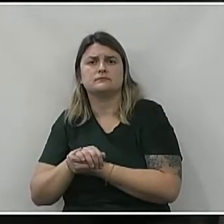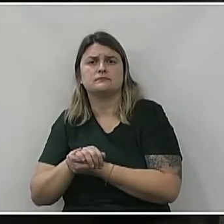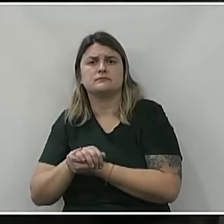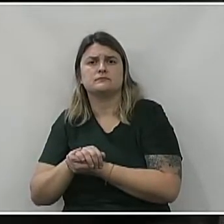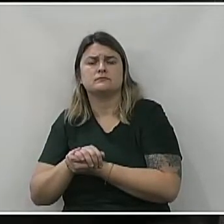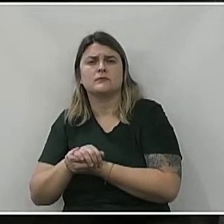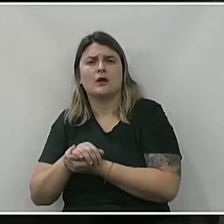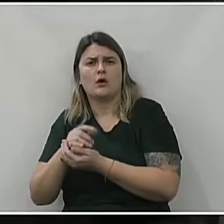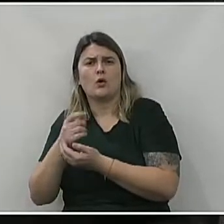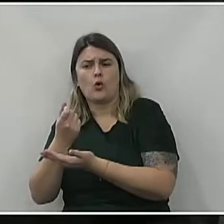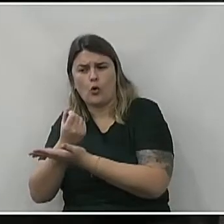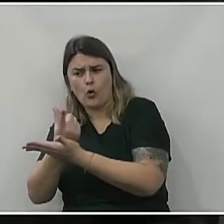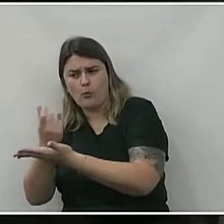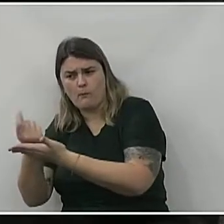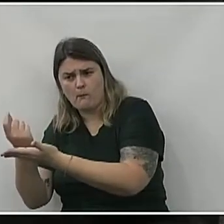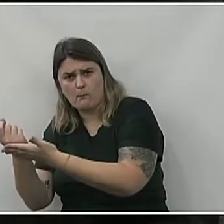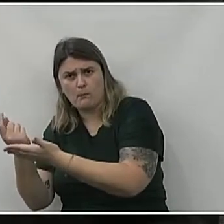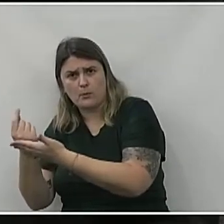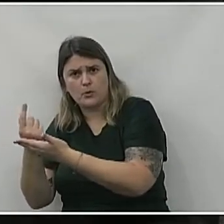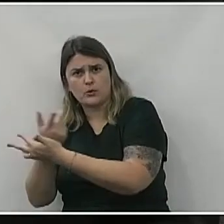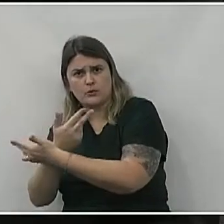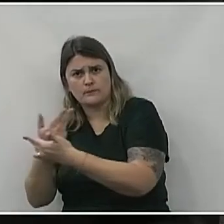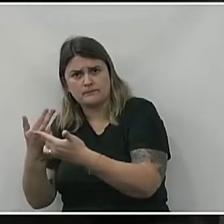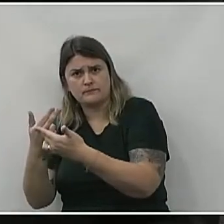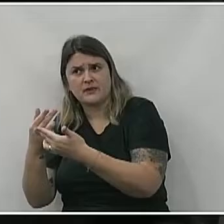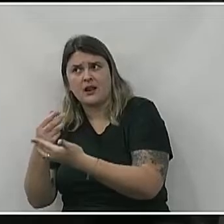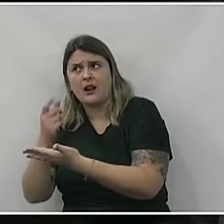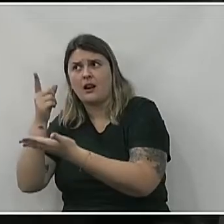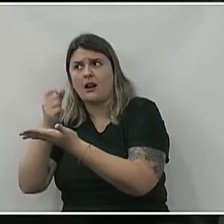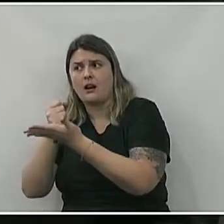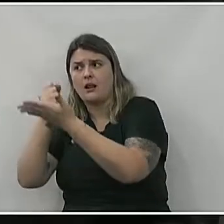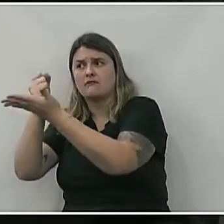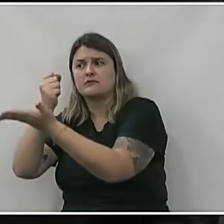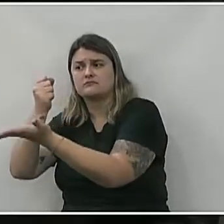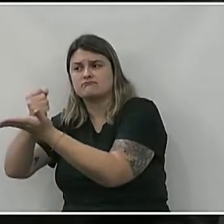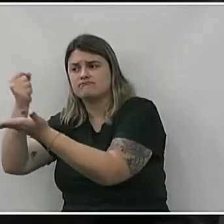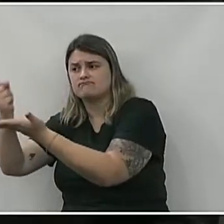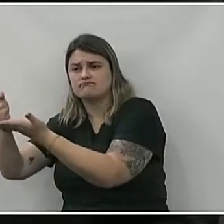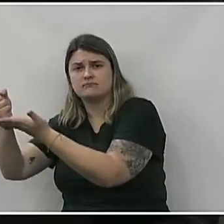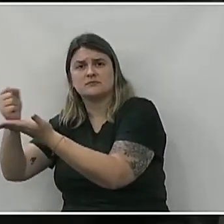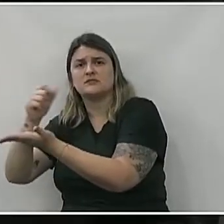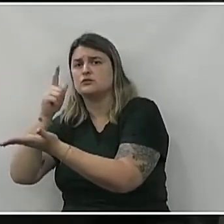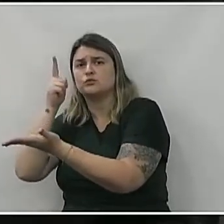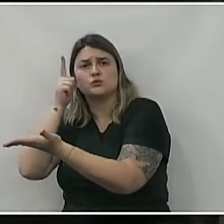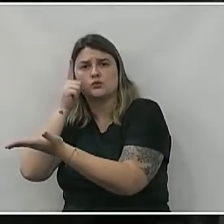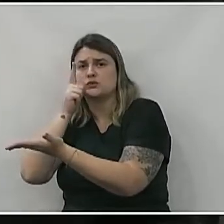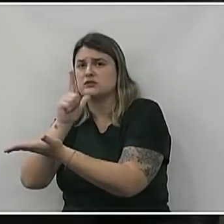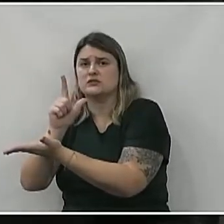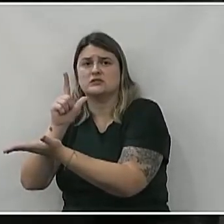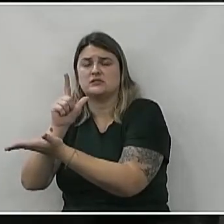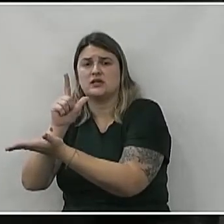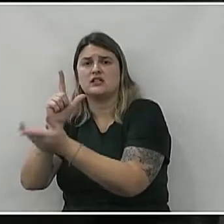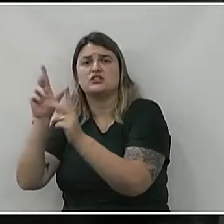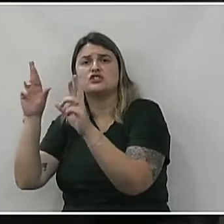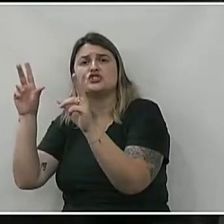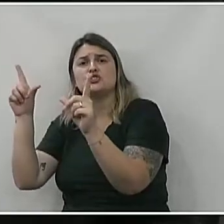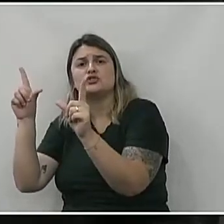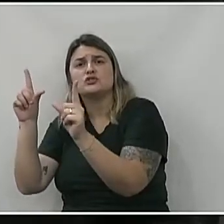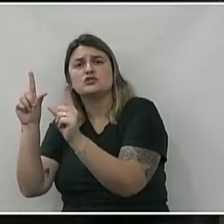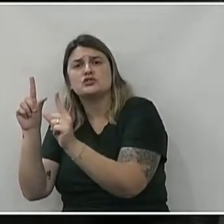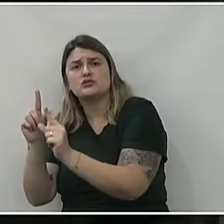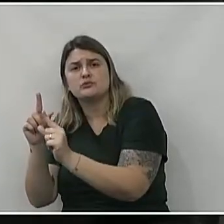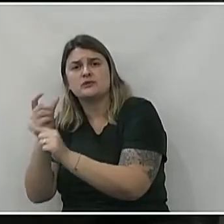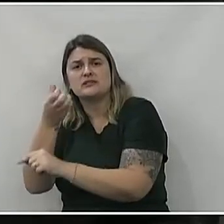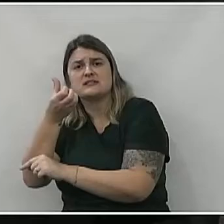aquisição de bens, passam pelo cartório e não conseguem aquela redução